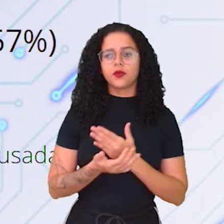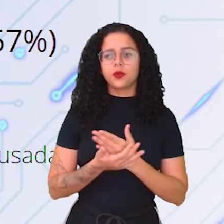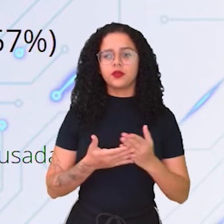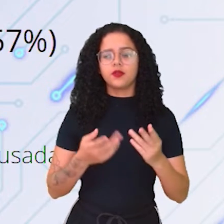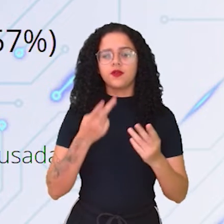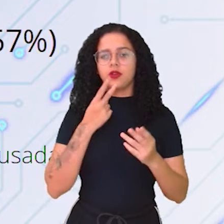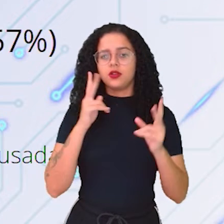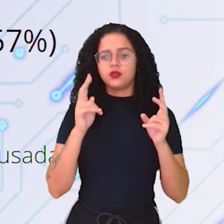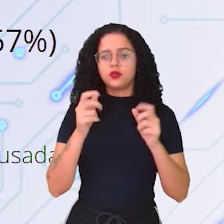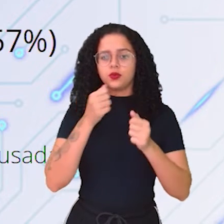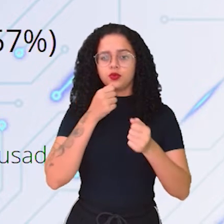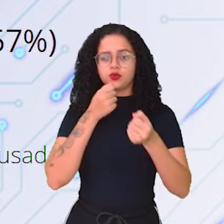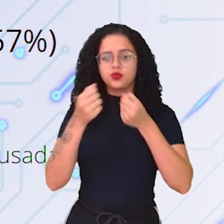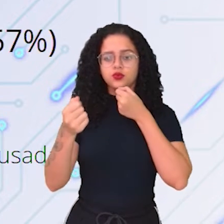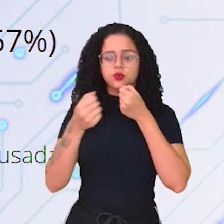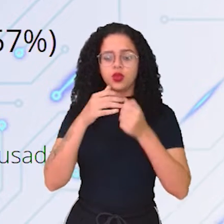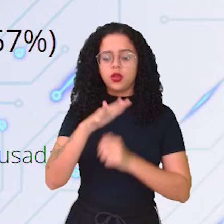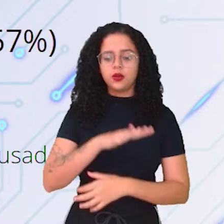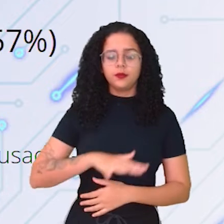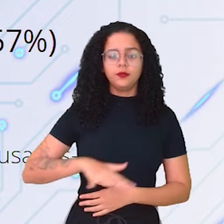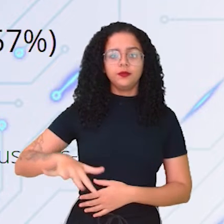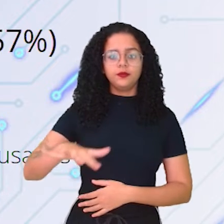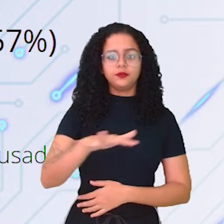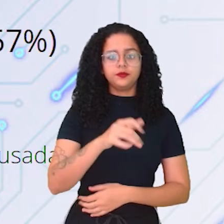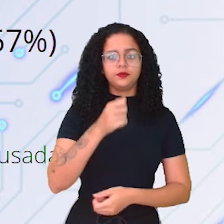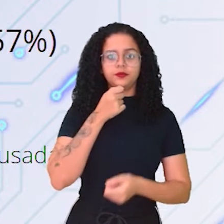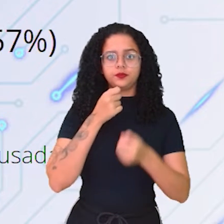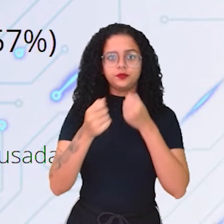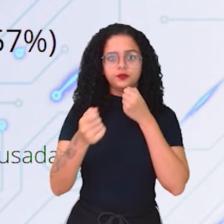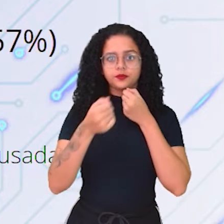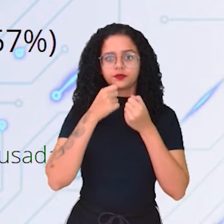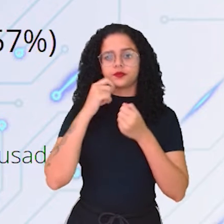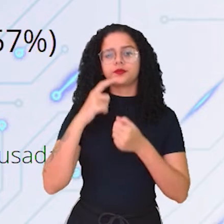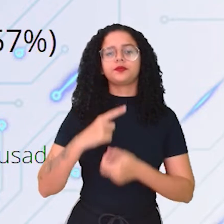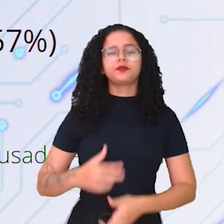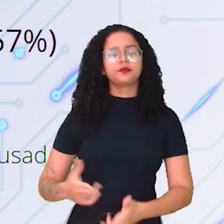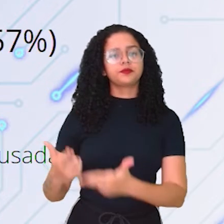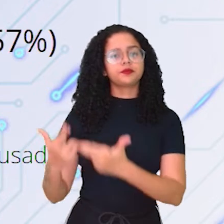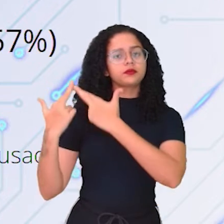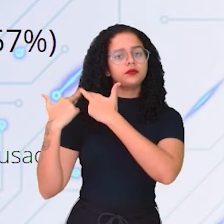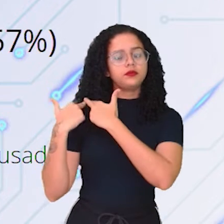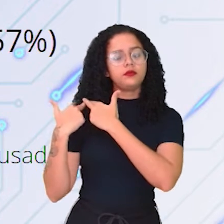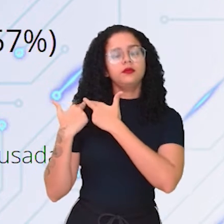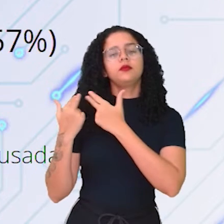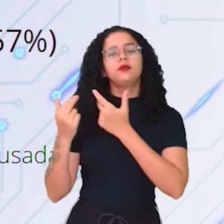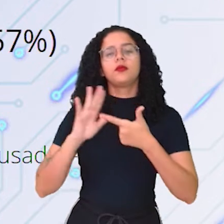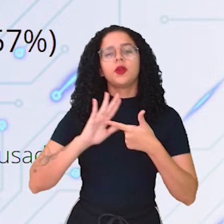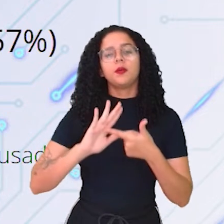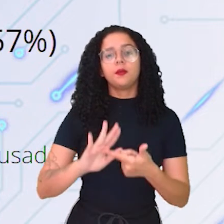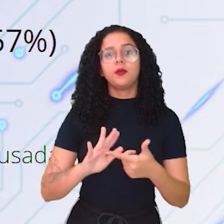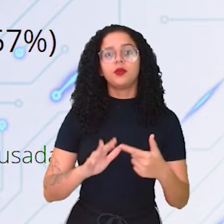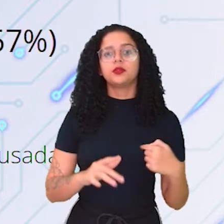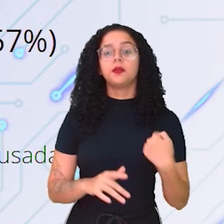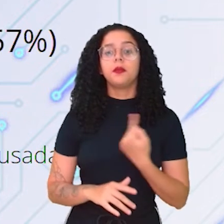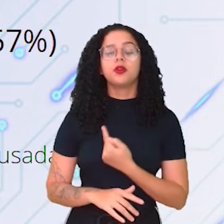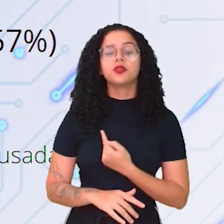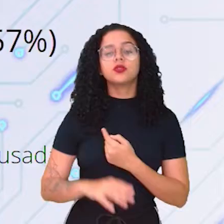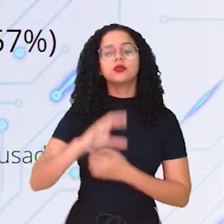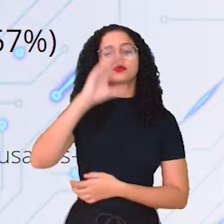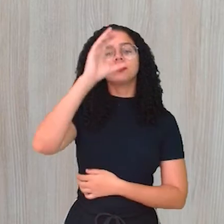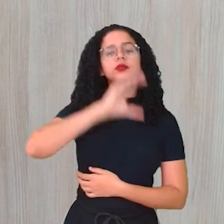do jornalismo, né? Uma área, o jornalismo, tem a responsabilidade de trazer para a gente, enquanto